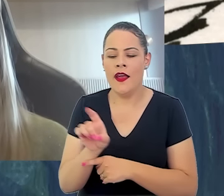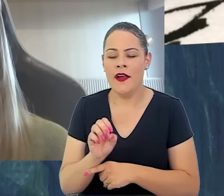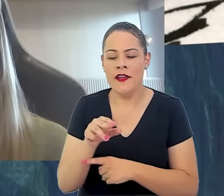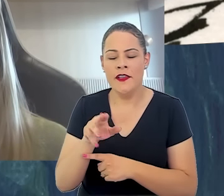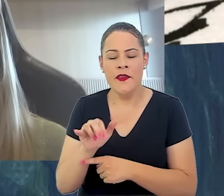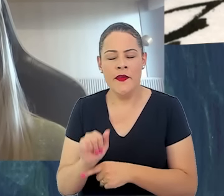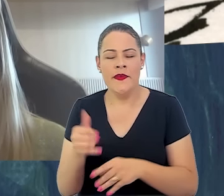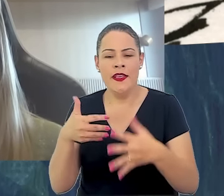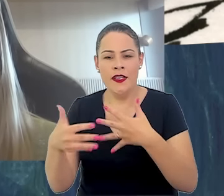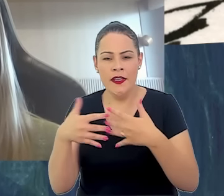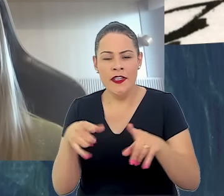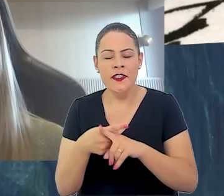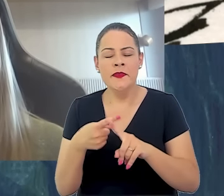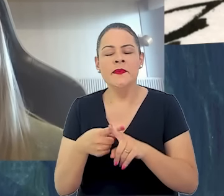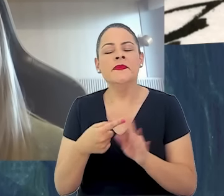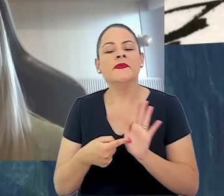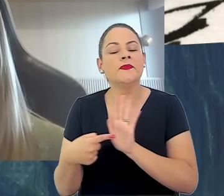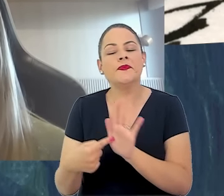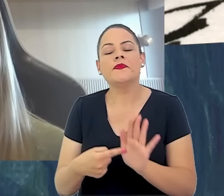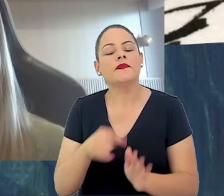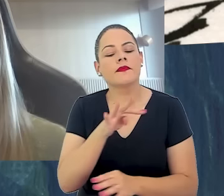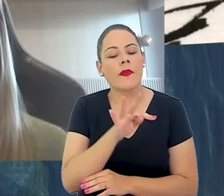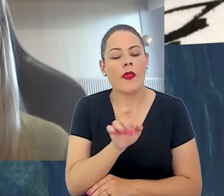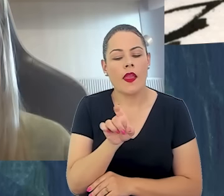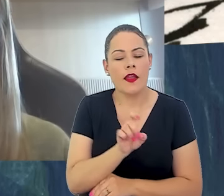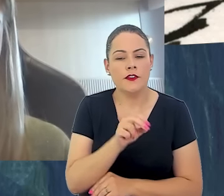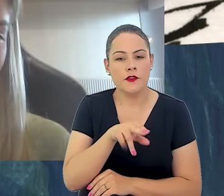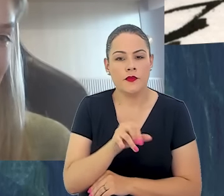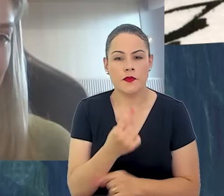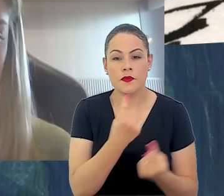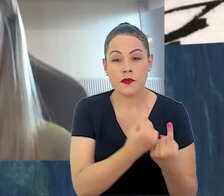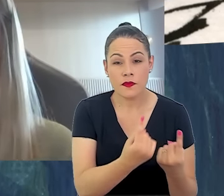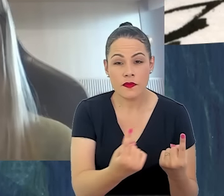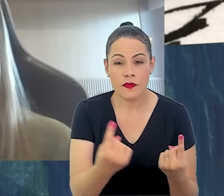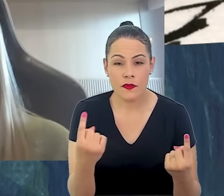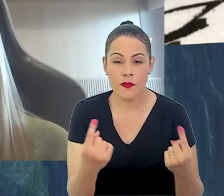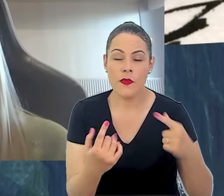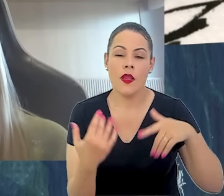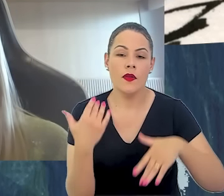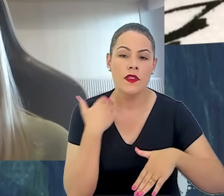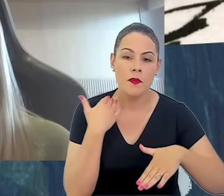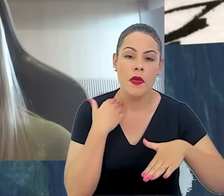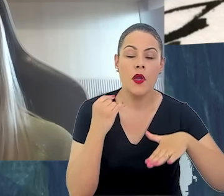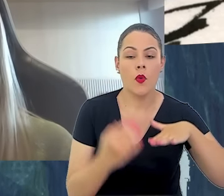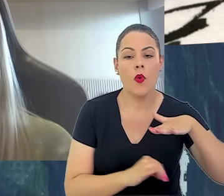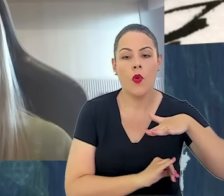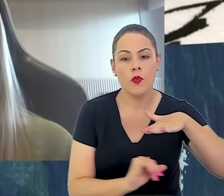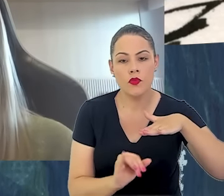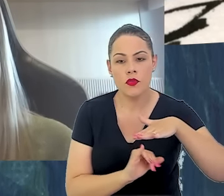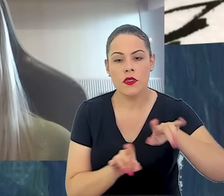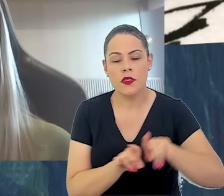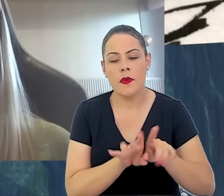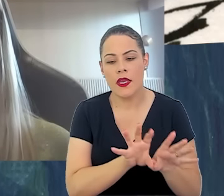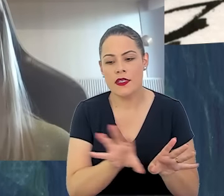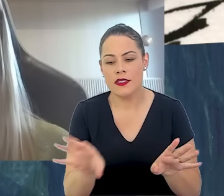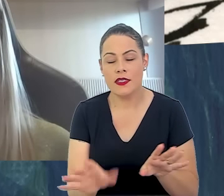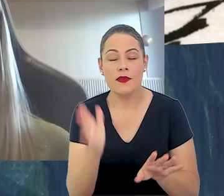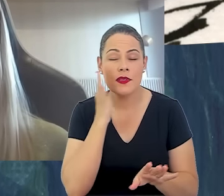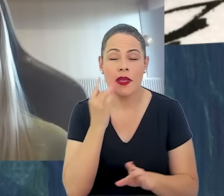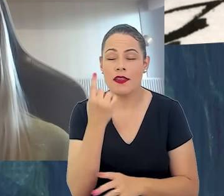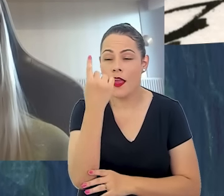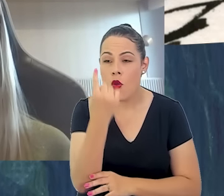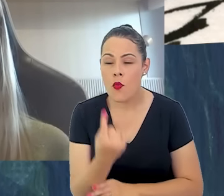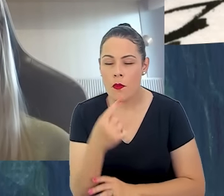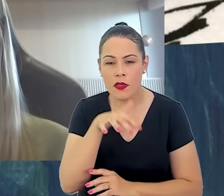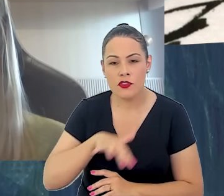transparência, porque existe uma questão assim de taxonomias individuais de bancos ou instituições, né? Então você ter uma nacional